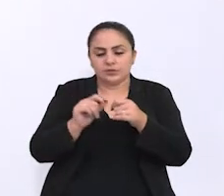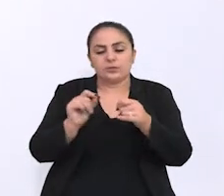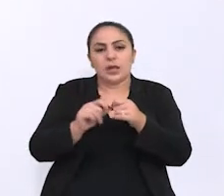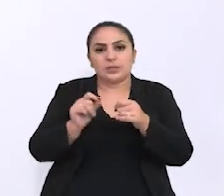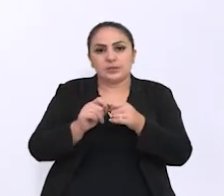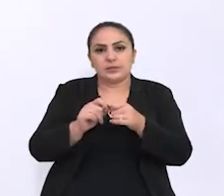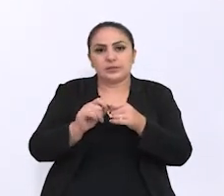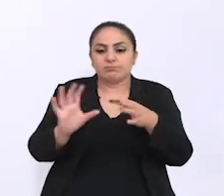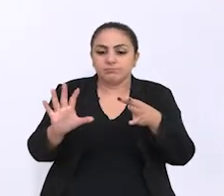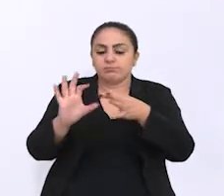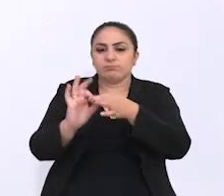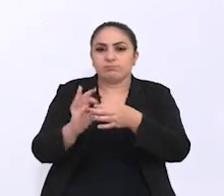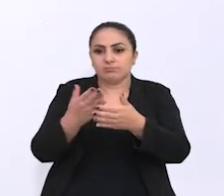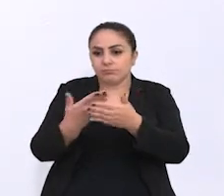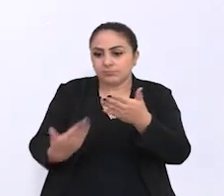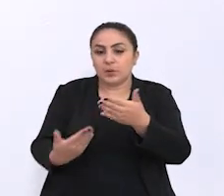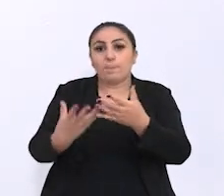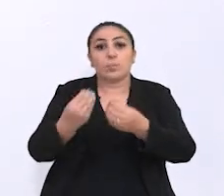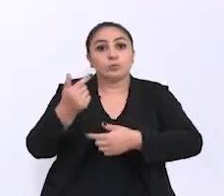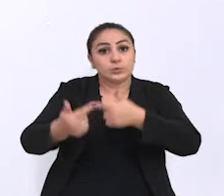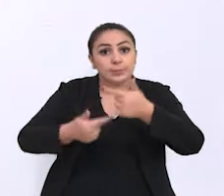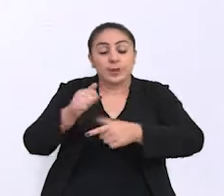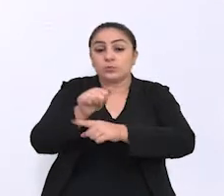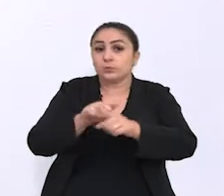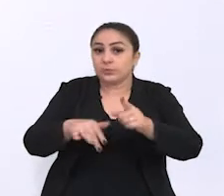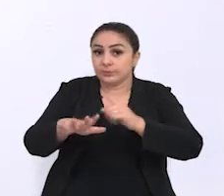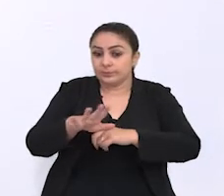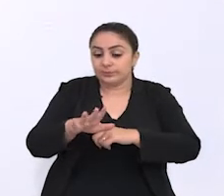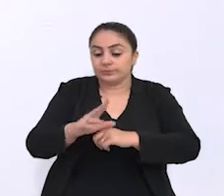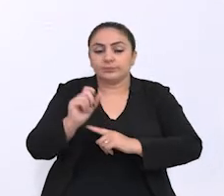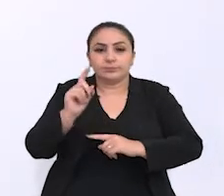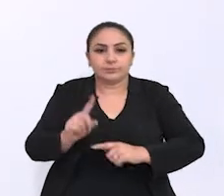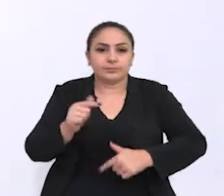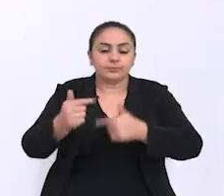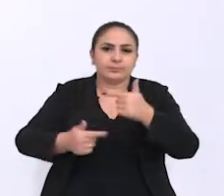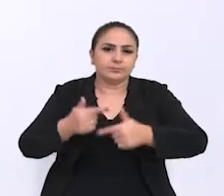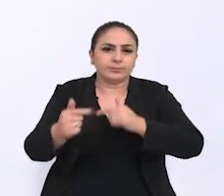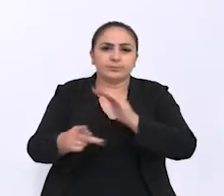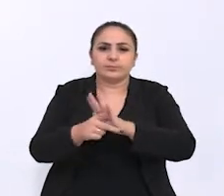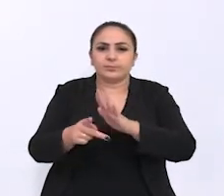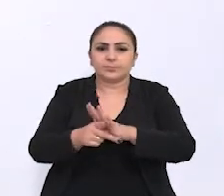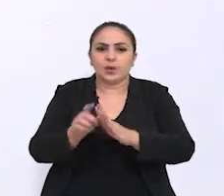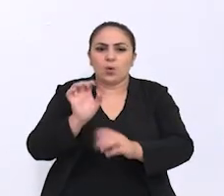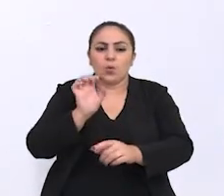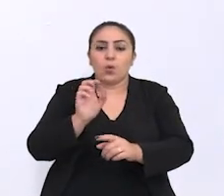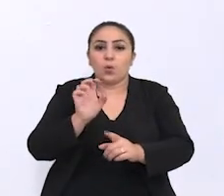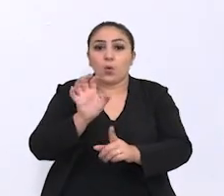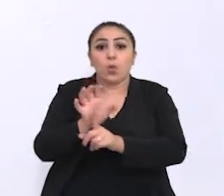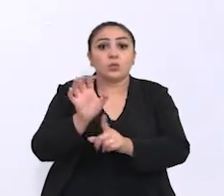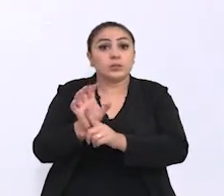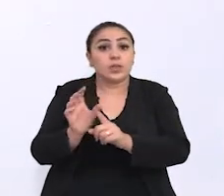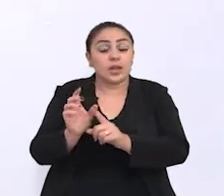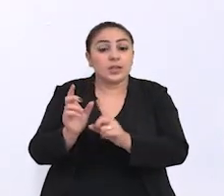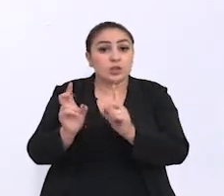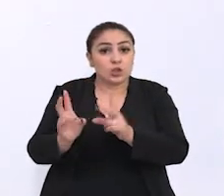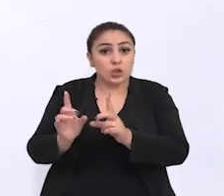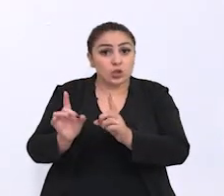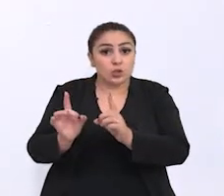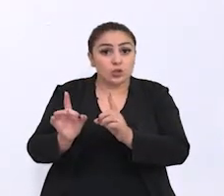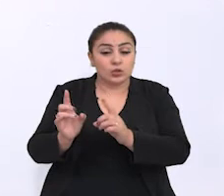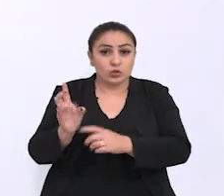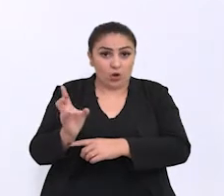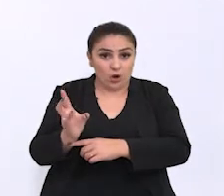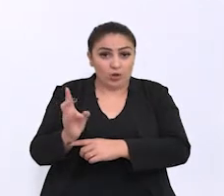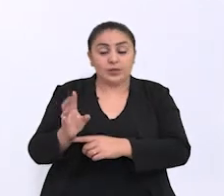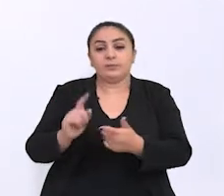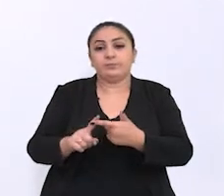realiza, vinculada a ela, muitos trabalhos sociais, que é trabalho contra as drogas, trabalho tirando